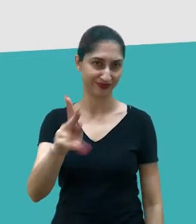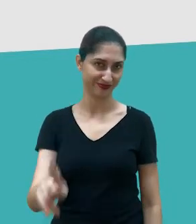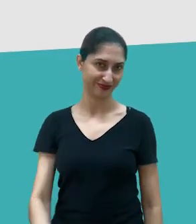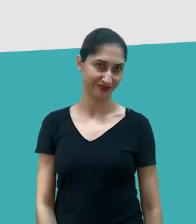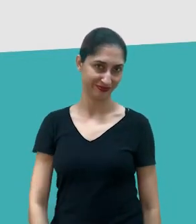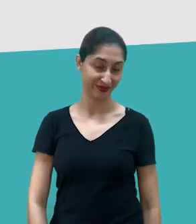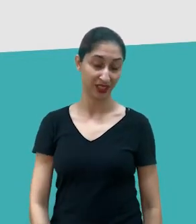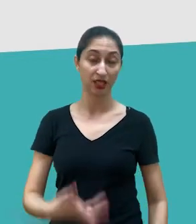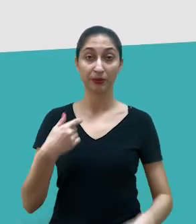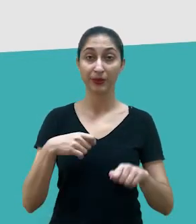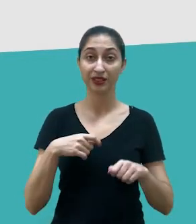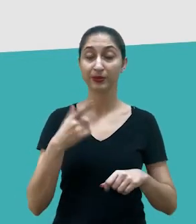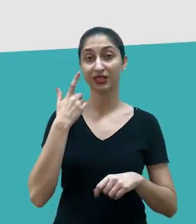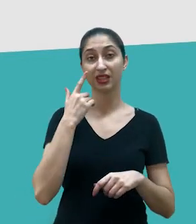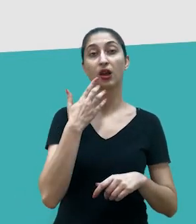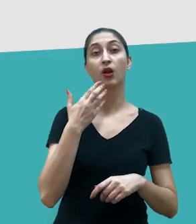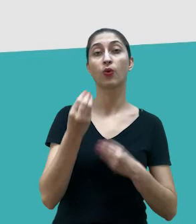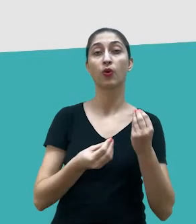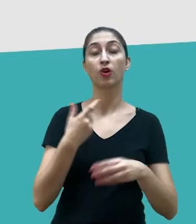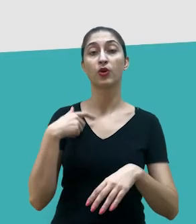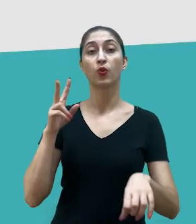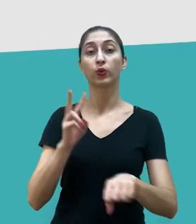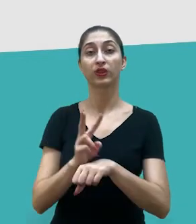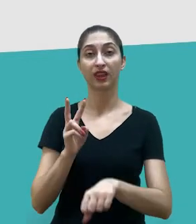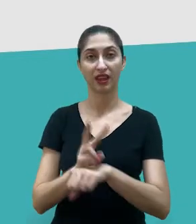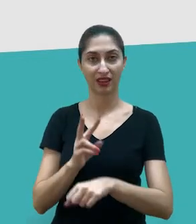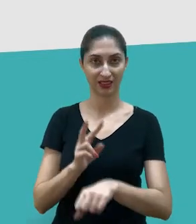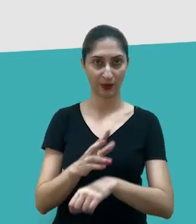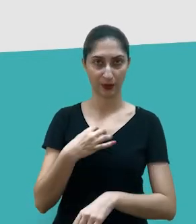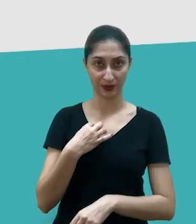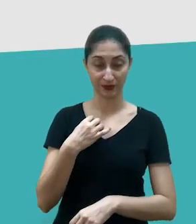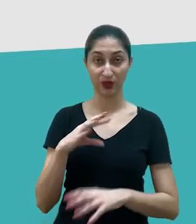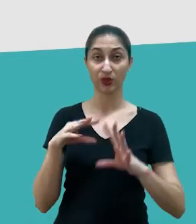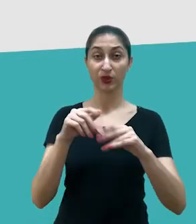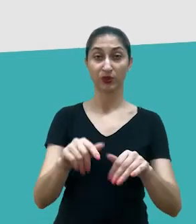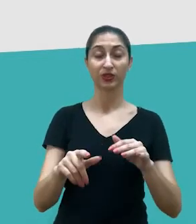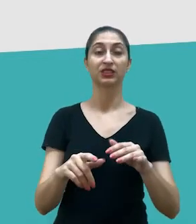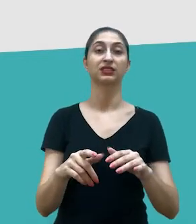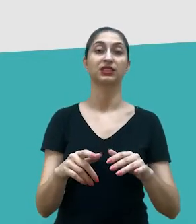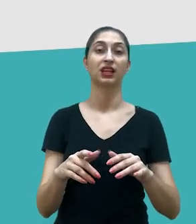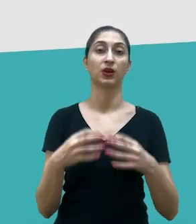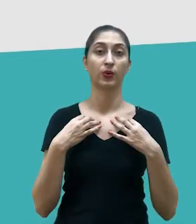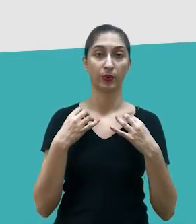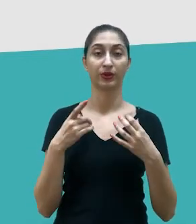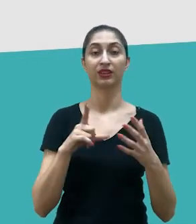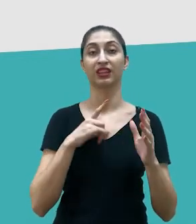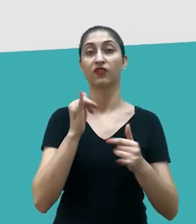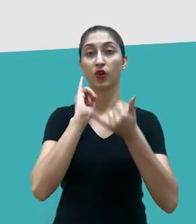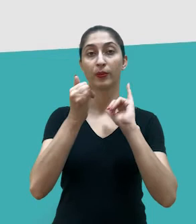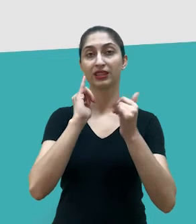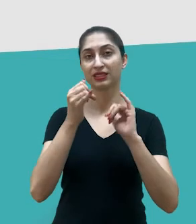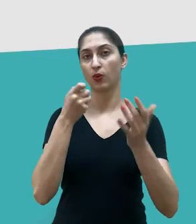eu conservo a peça. E a gente, é obrigatório por lei, todas as peças terem uma etiqueta de